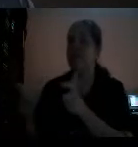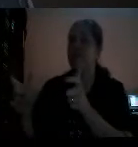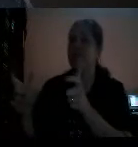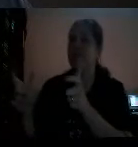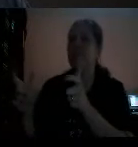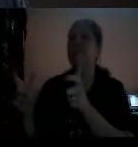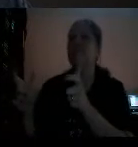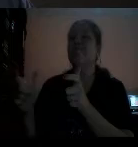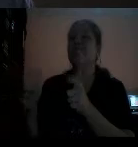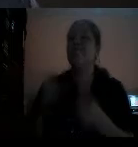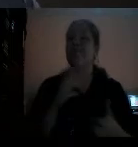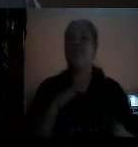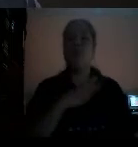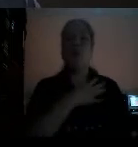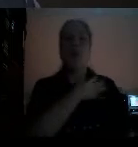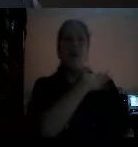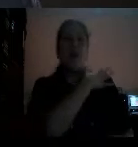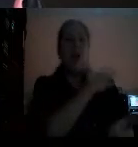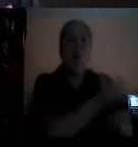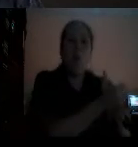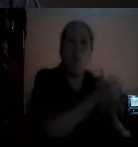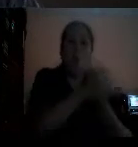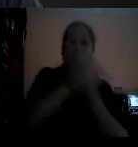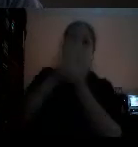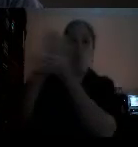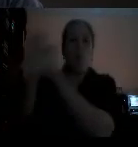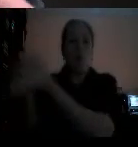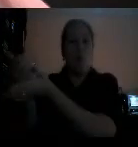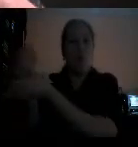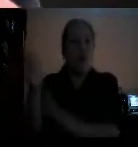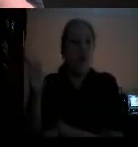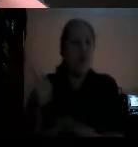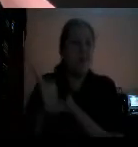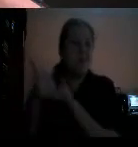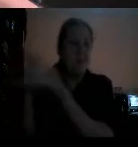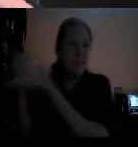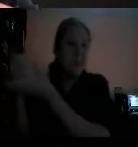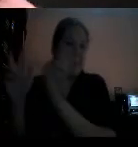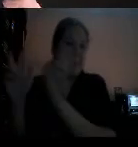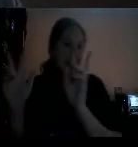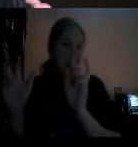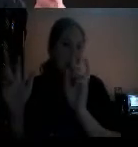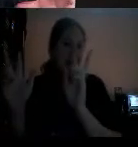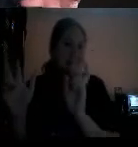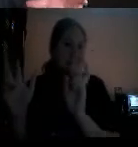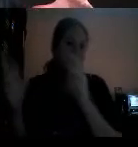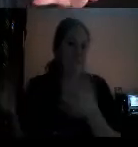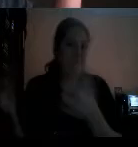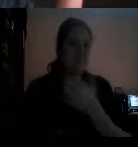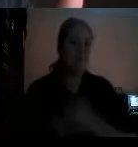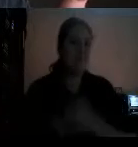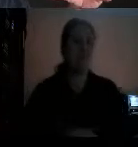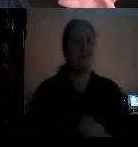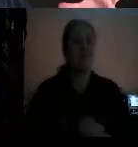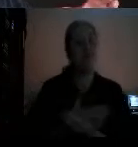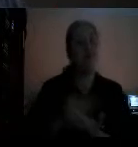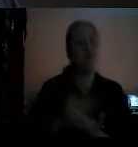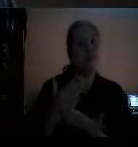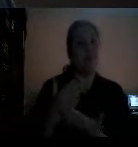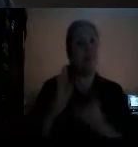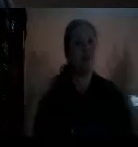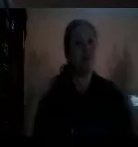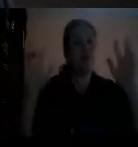vir o que? As nuances e a ideia do que? Da construção da chamada indústria cultural, tá? Para fazer e